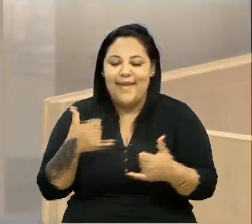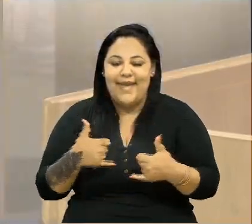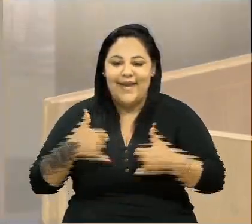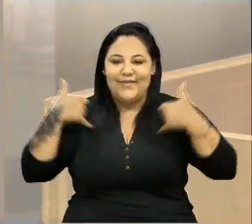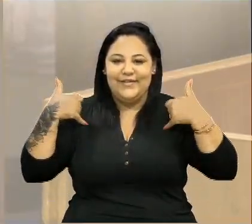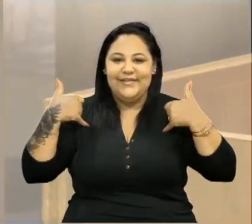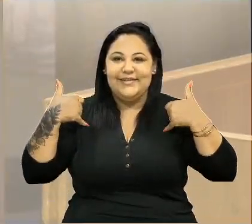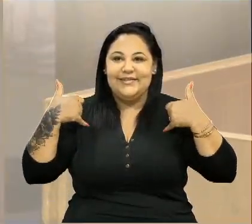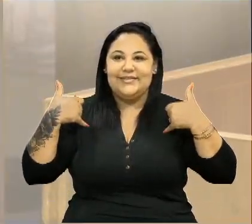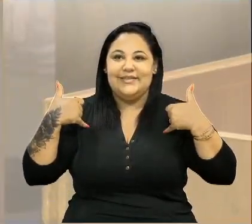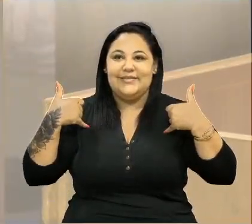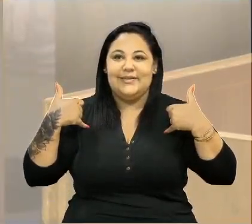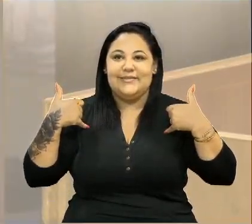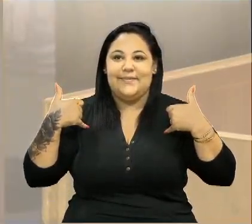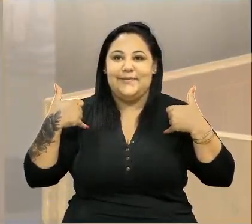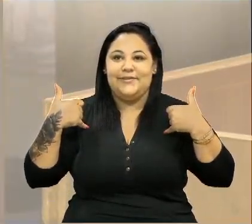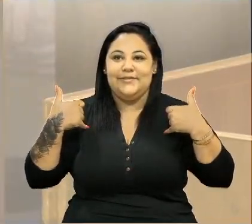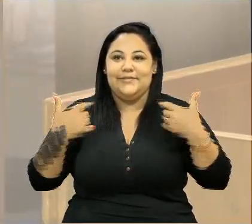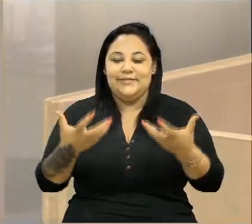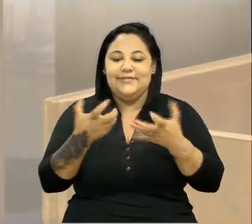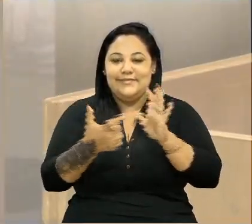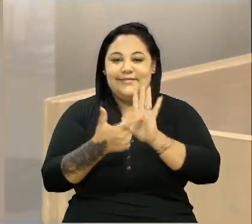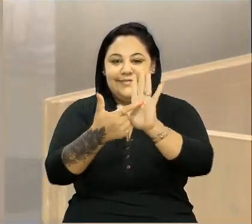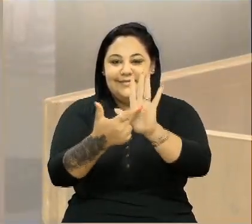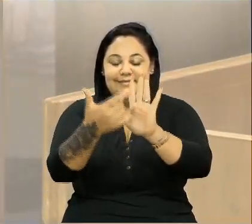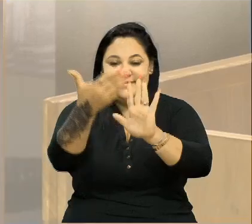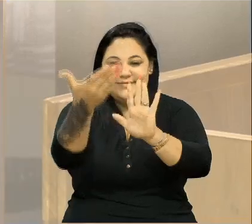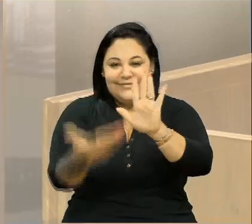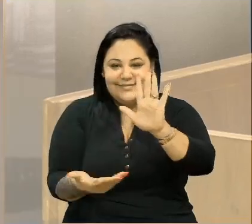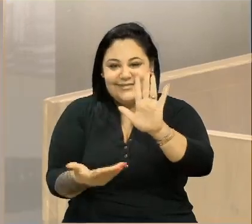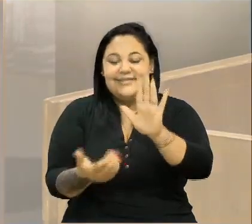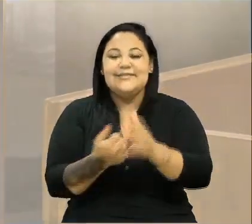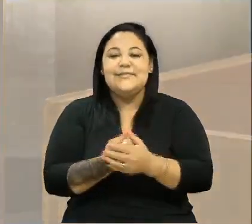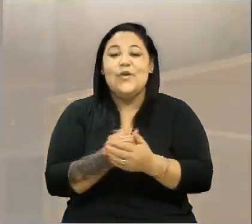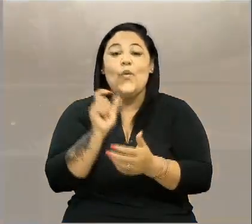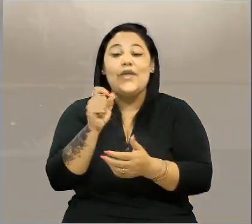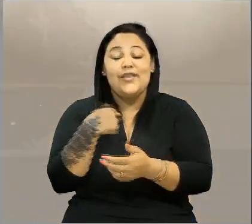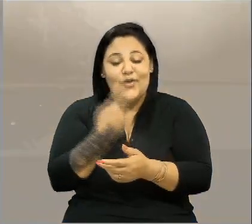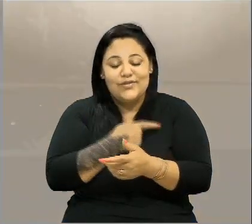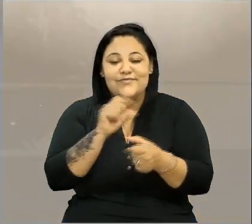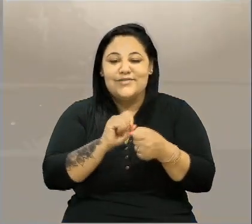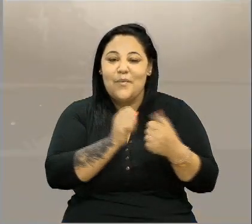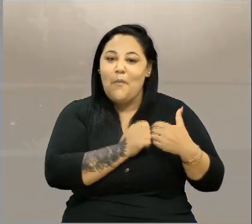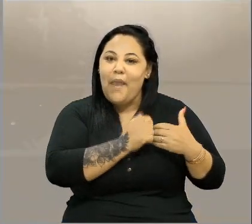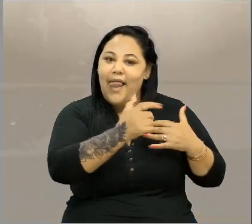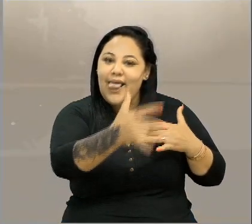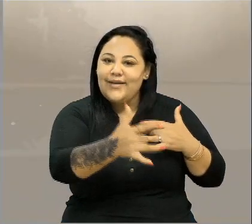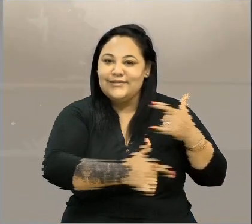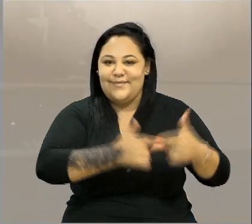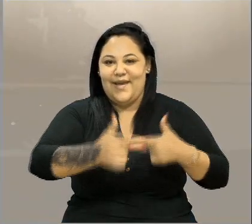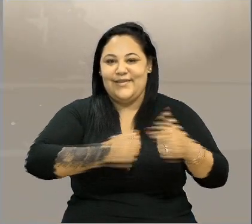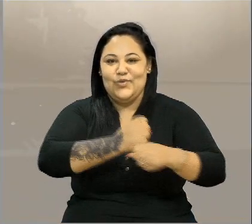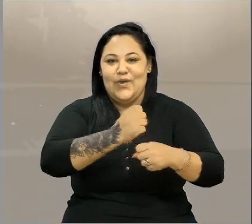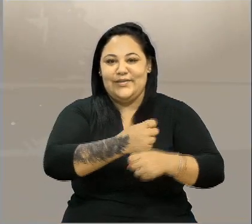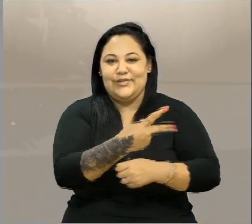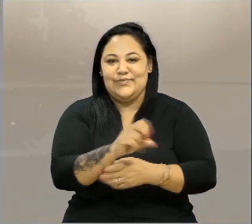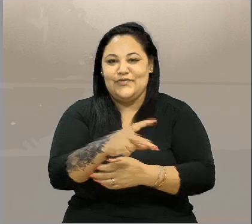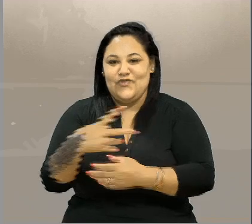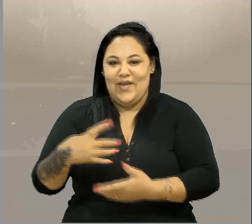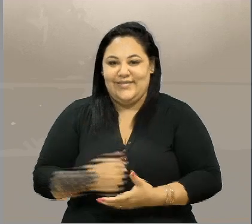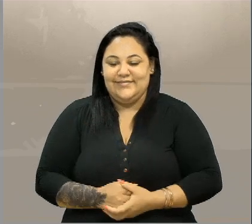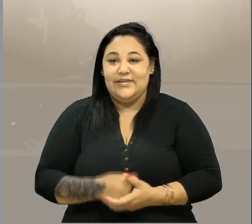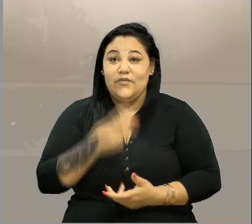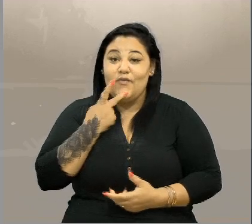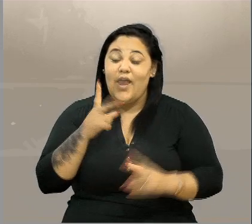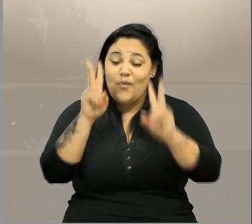para mim. Então, eu queria mostrar um pouquinho para o pessoal o que fizemos, né, ao longo do ano, e vou começar falando de um tema